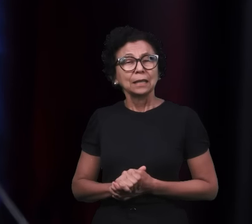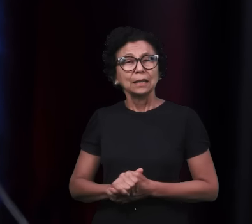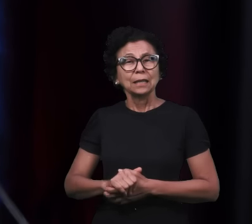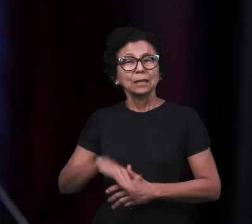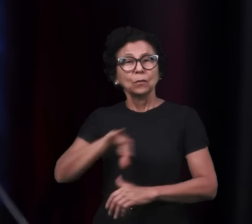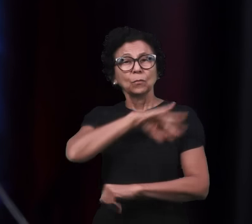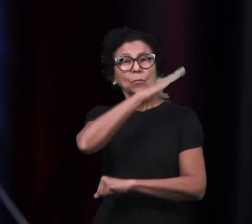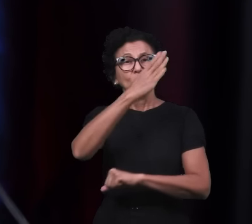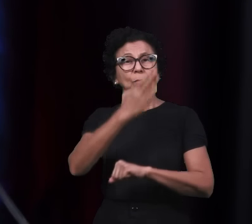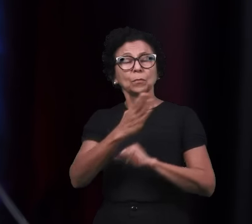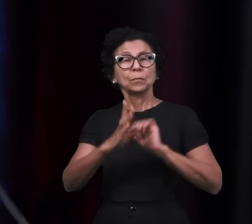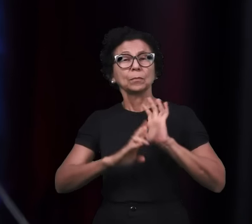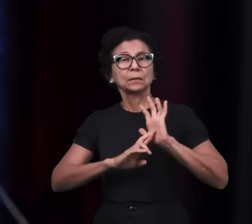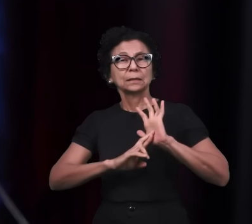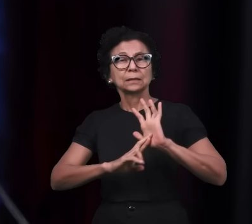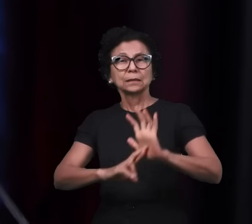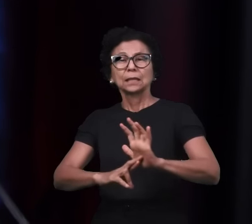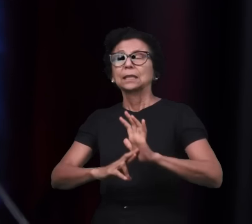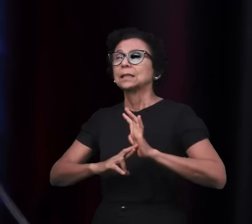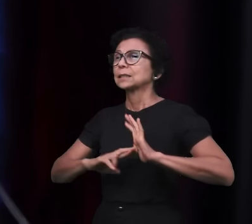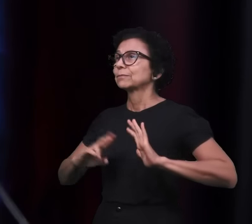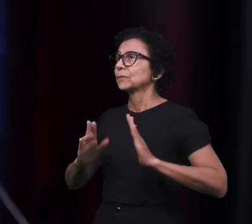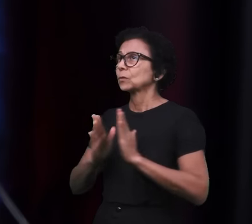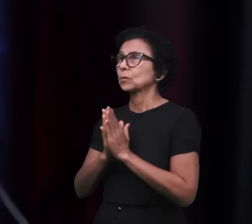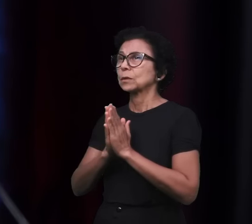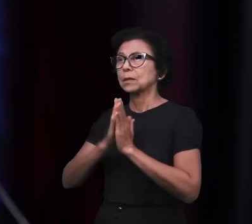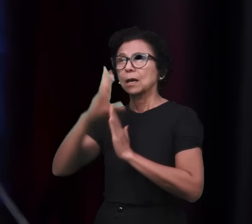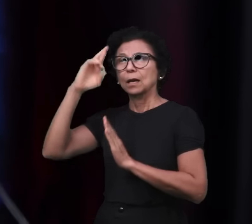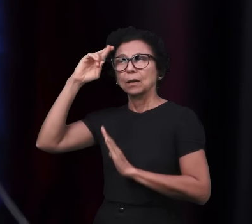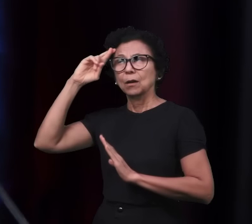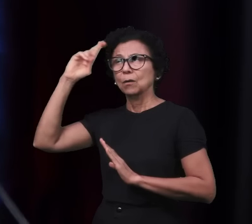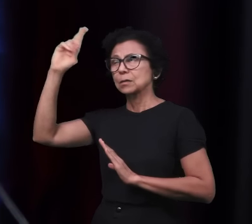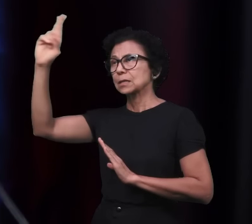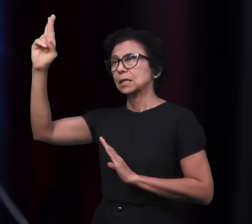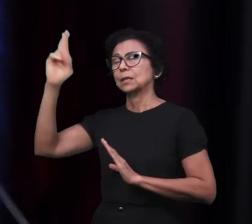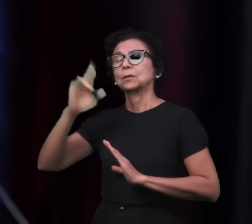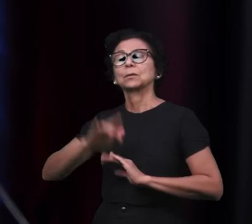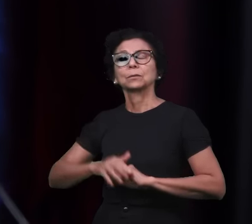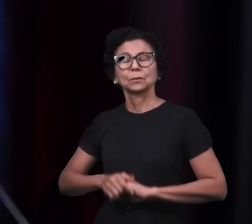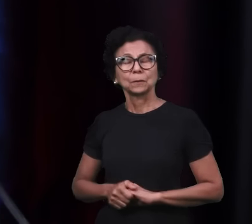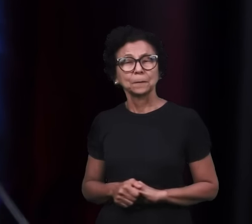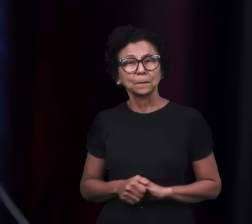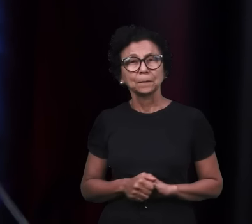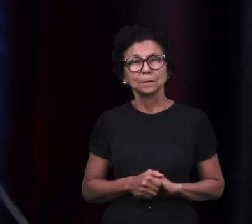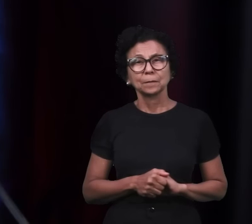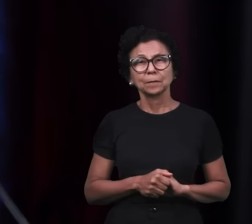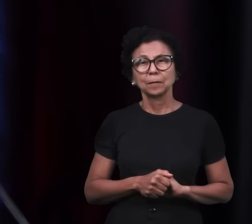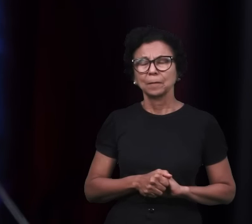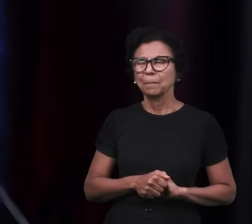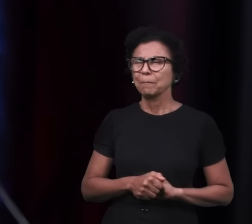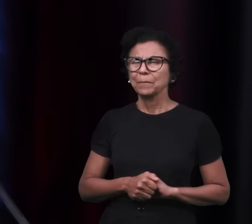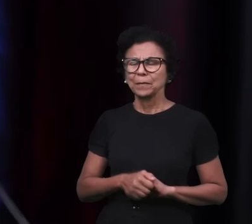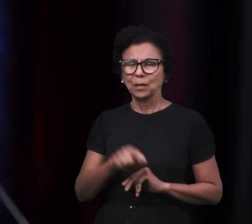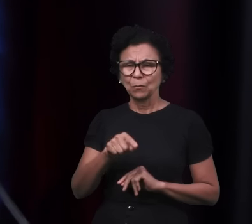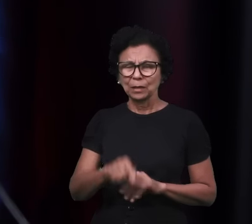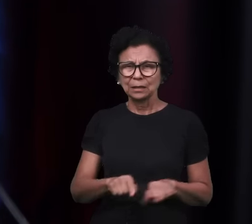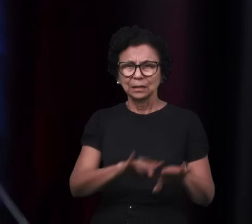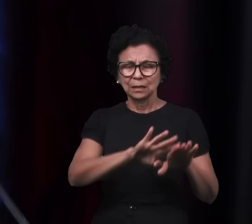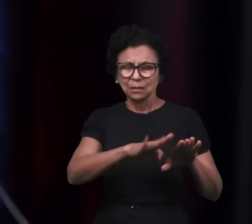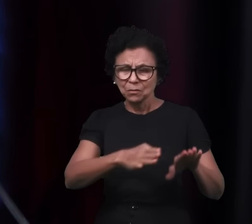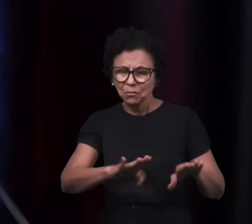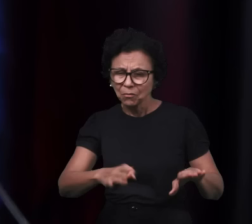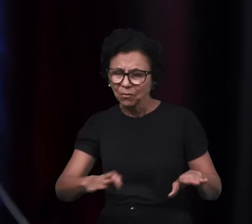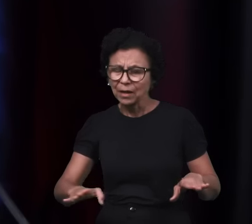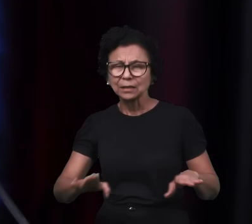ao Senhor, né? Esta ida, deixar os lugares baixos, deixar o vale, para ir a viver